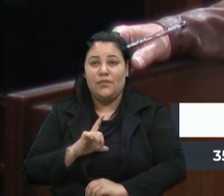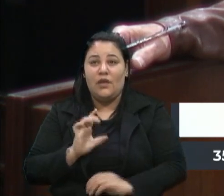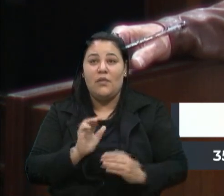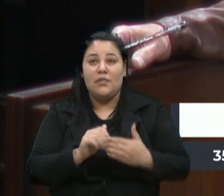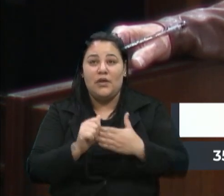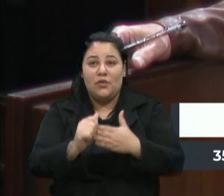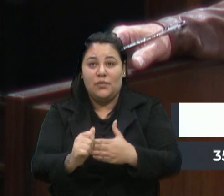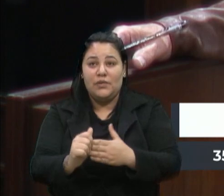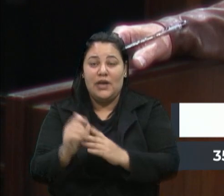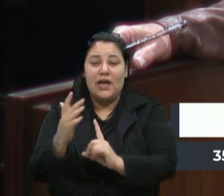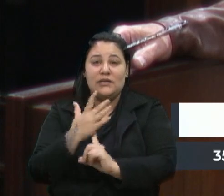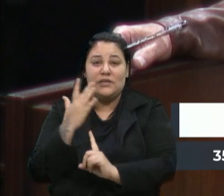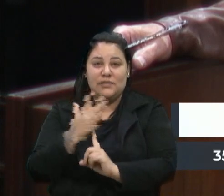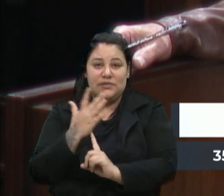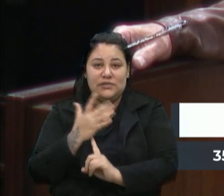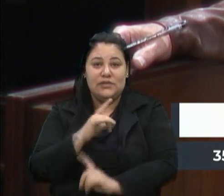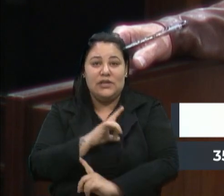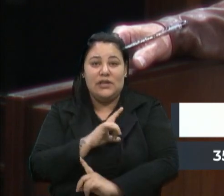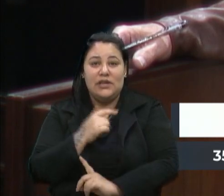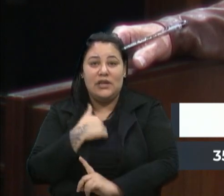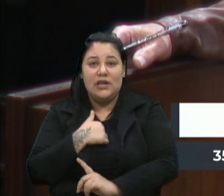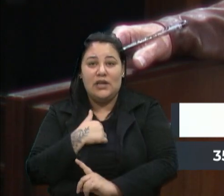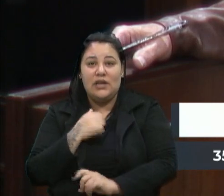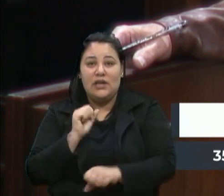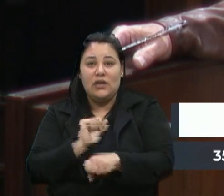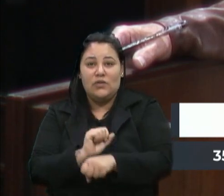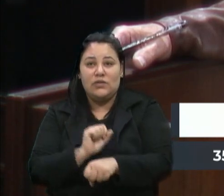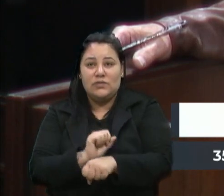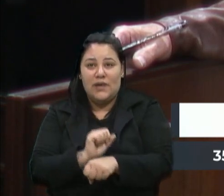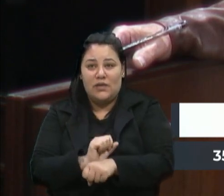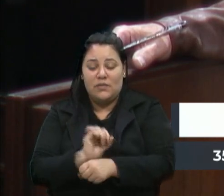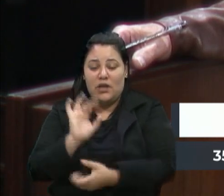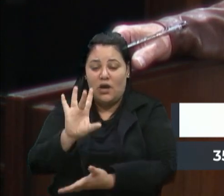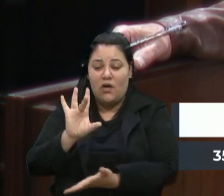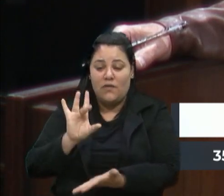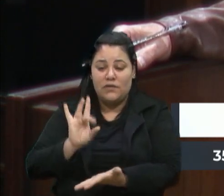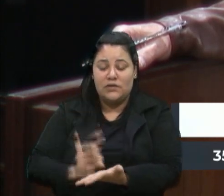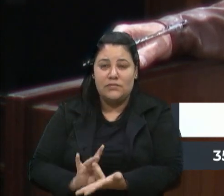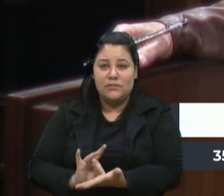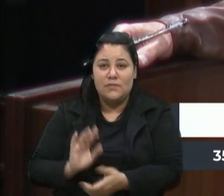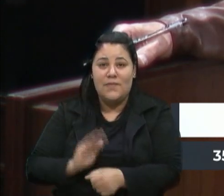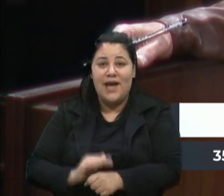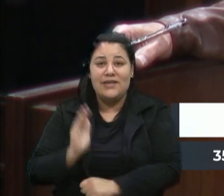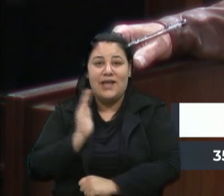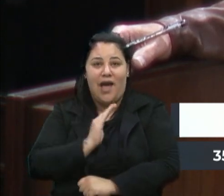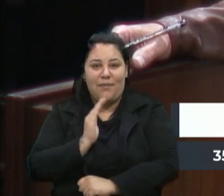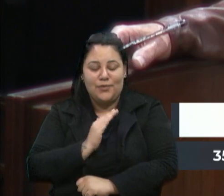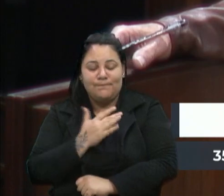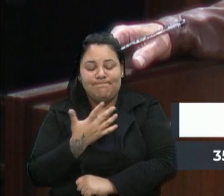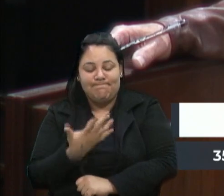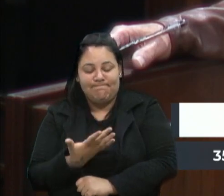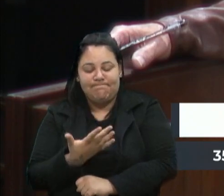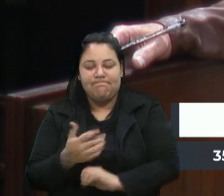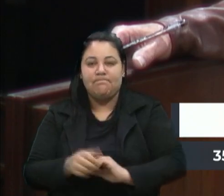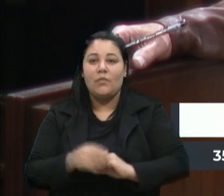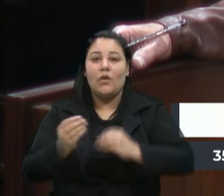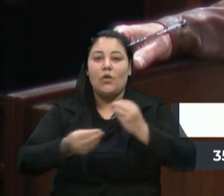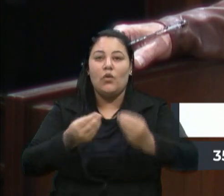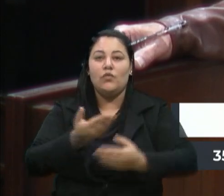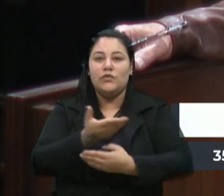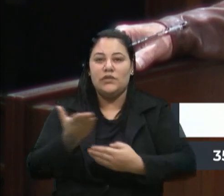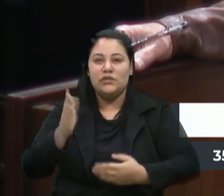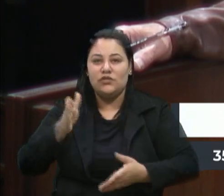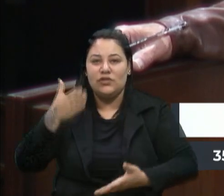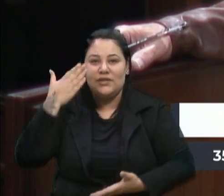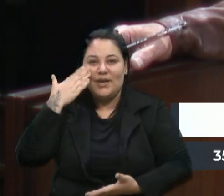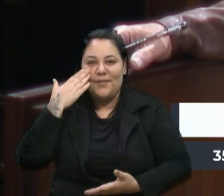essas demandas. Aguardo pela sua concretização o mais breve possível. Como você sabe, sou um